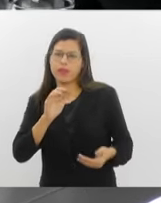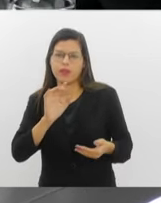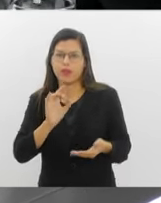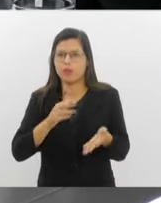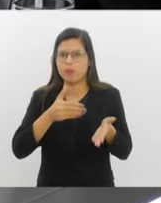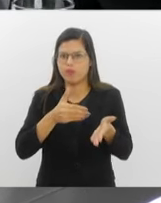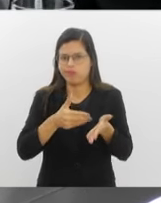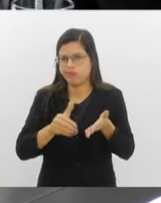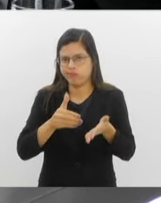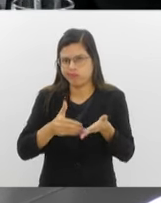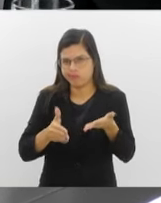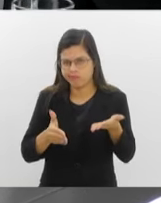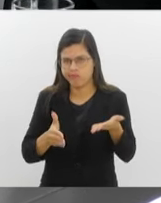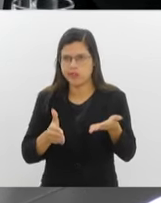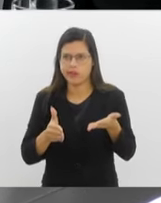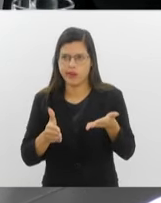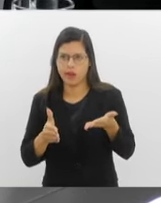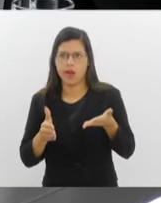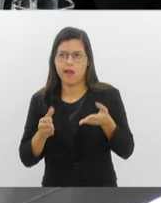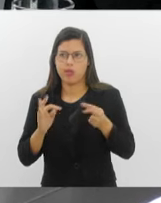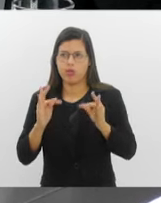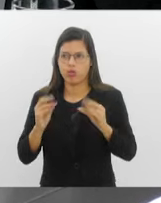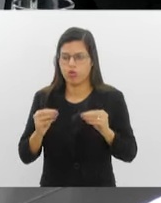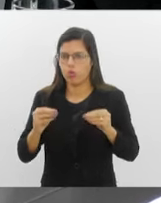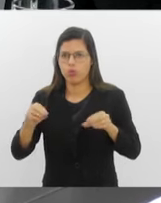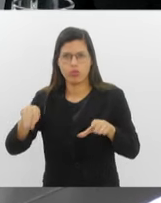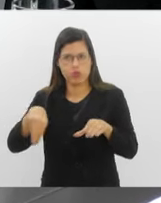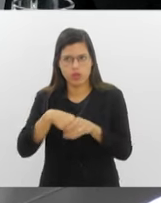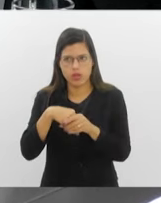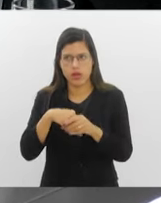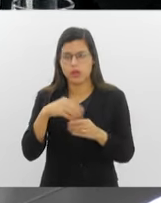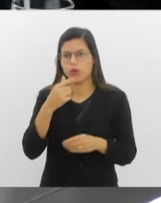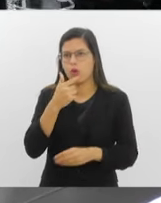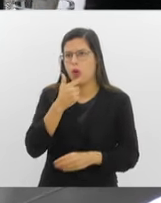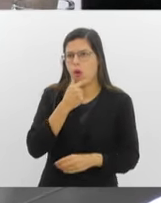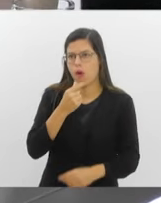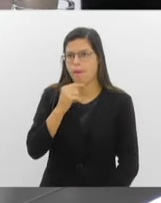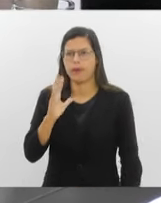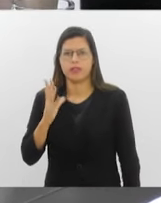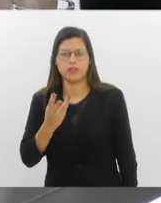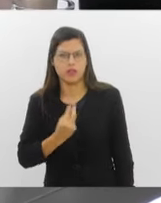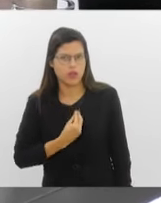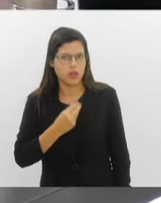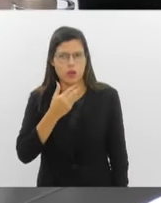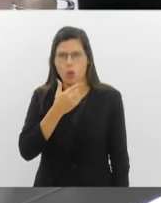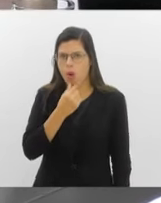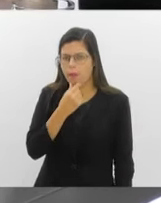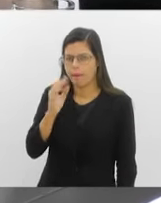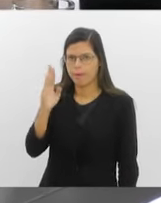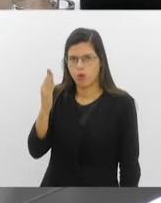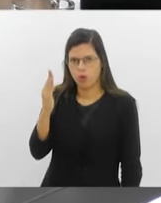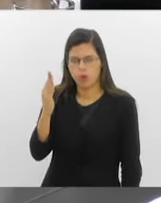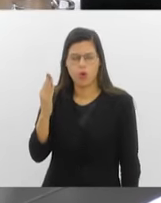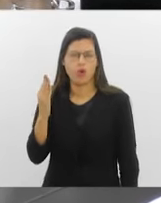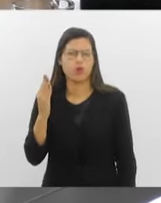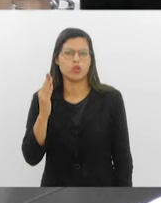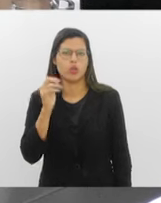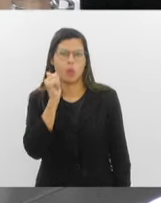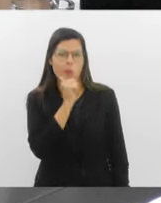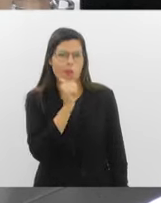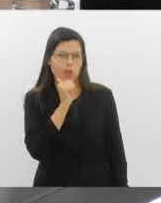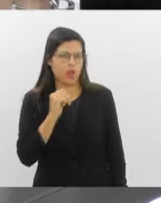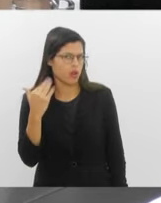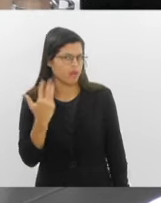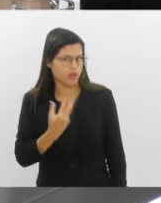não, estariam todos incluídos, homem trans, mulher trans, homem biológico, enfim, estariam todos incluídos.